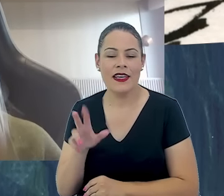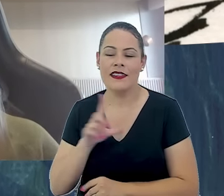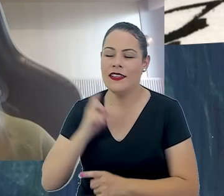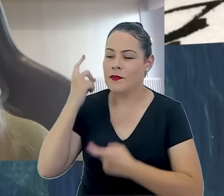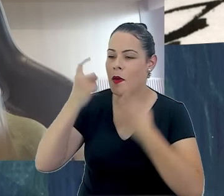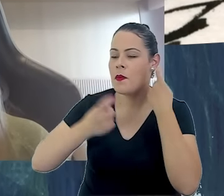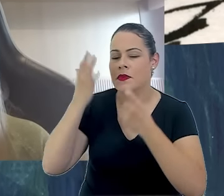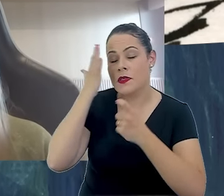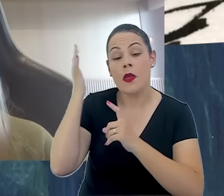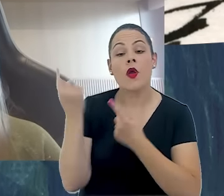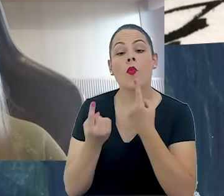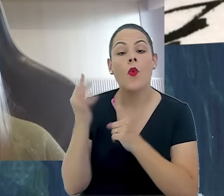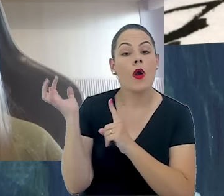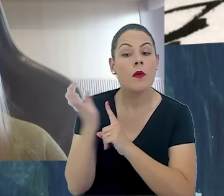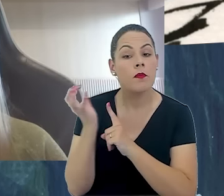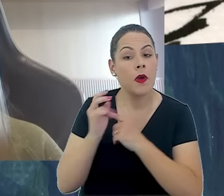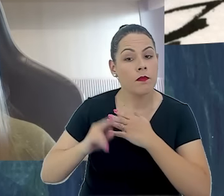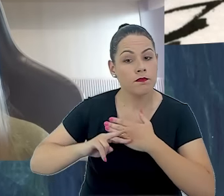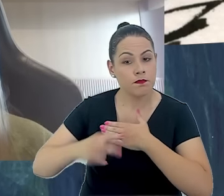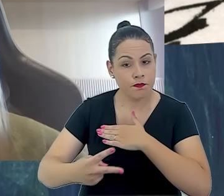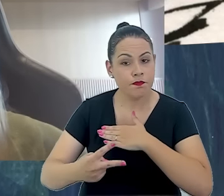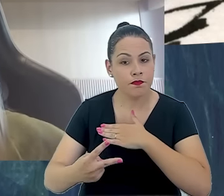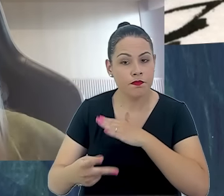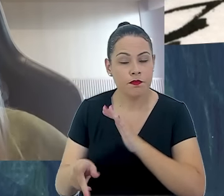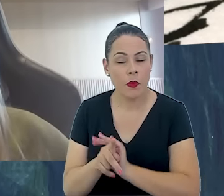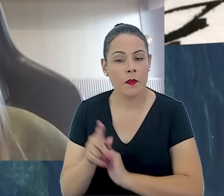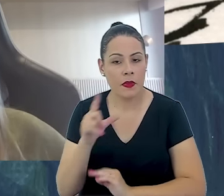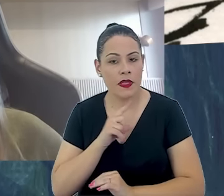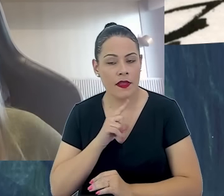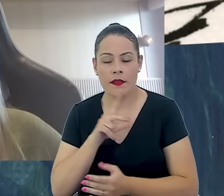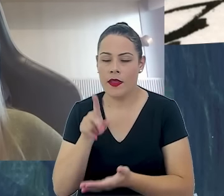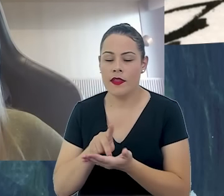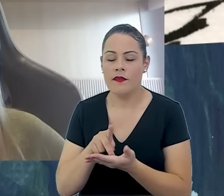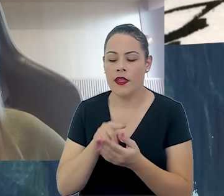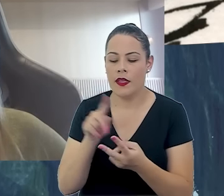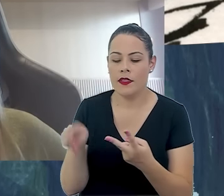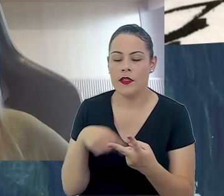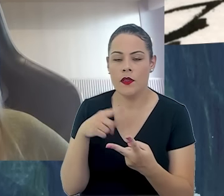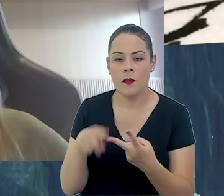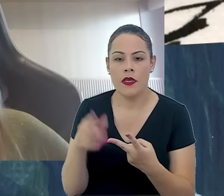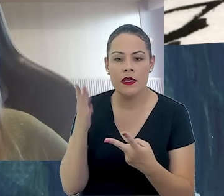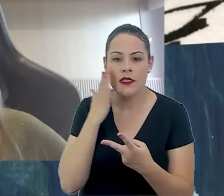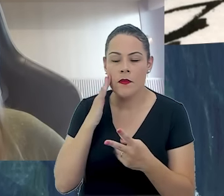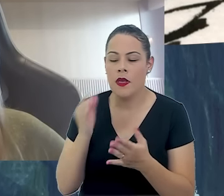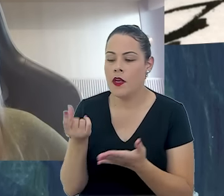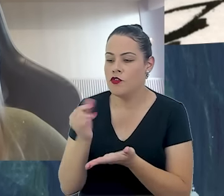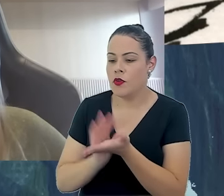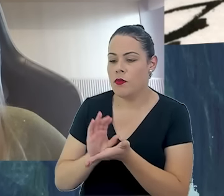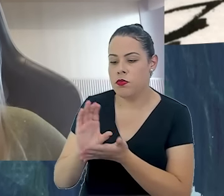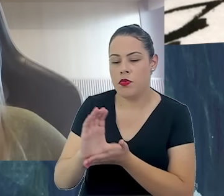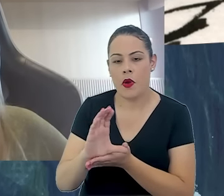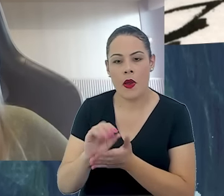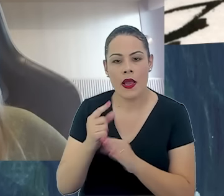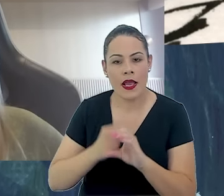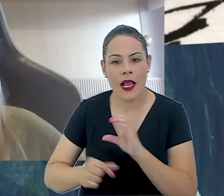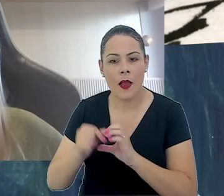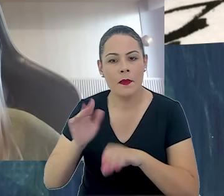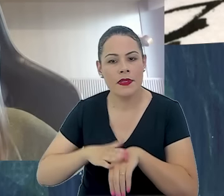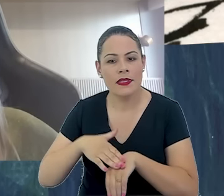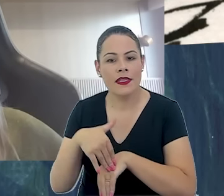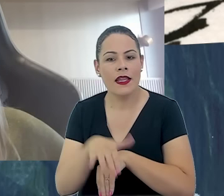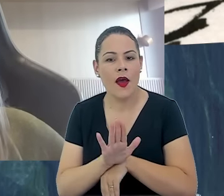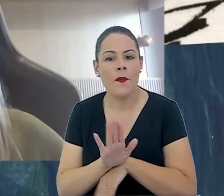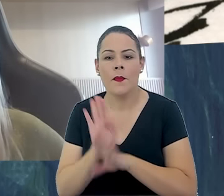assim de qual é o impacto gerado, né, por essas ações e de fato uma alocação de capital cada